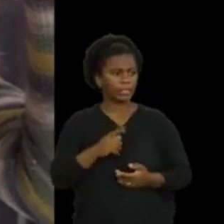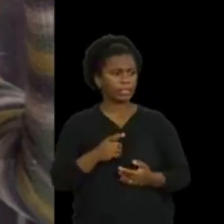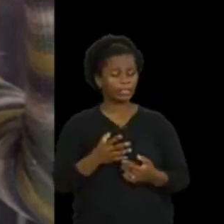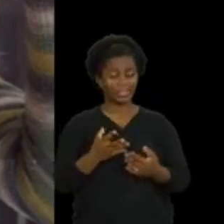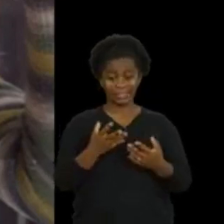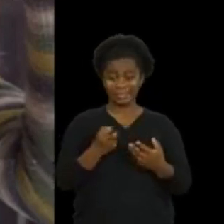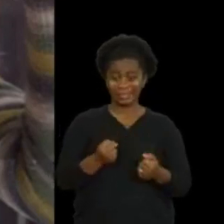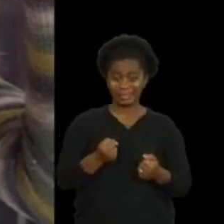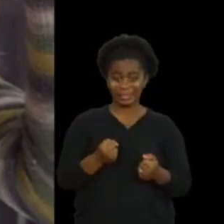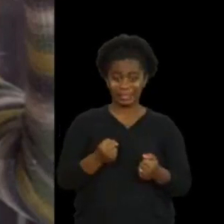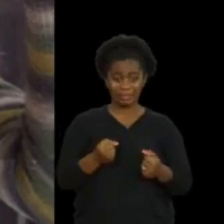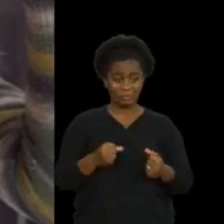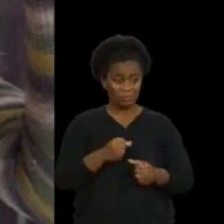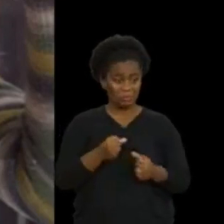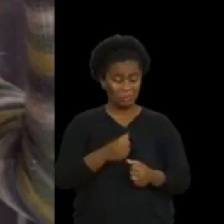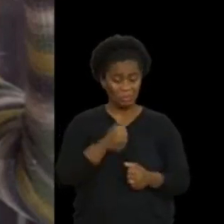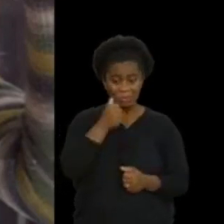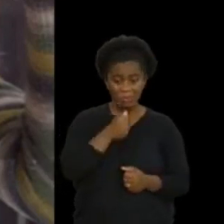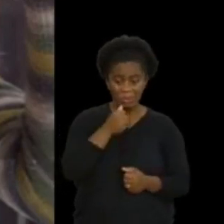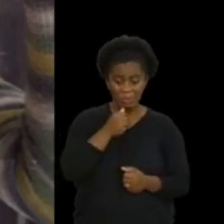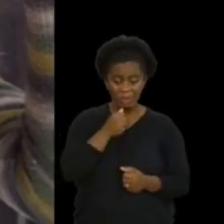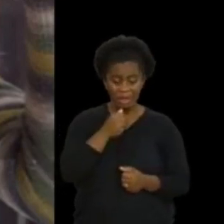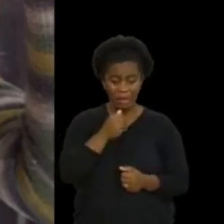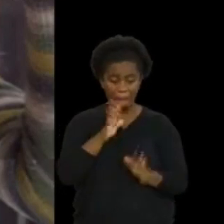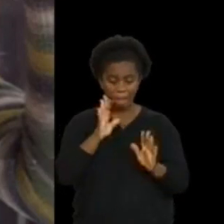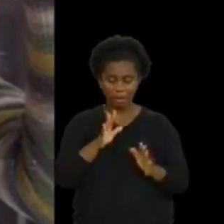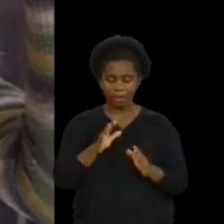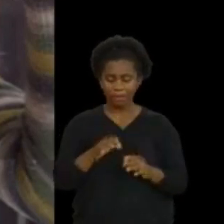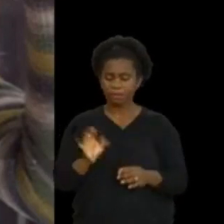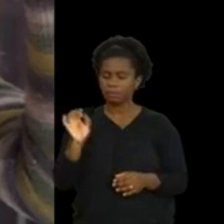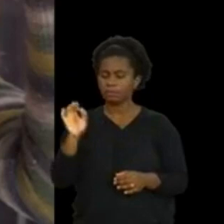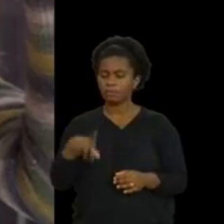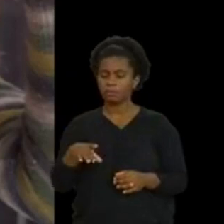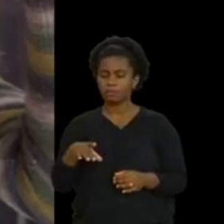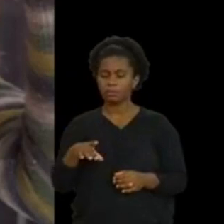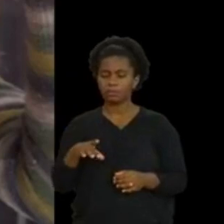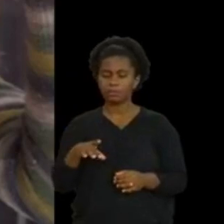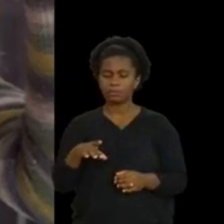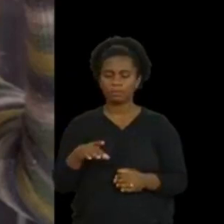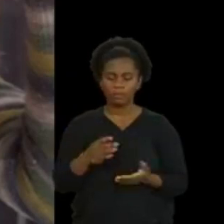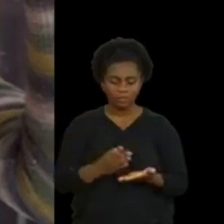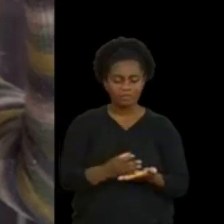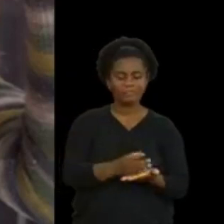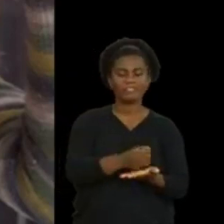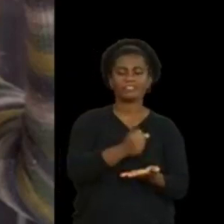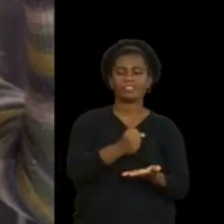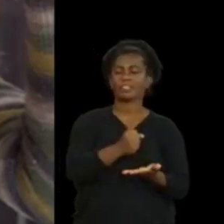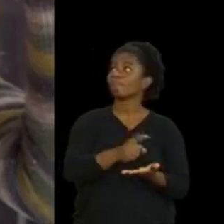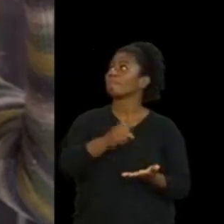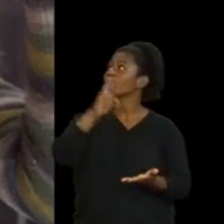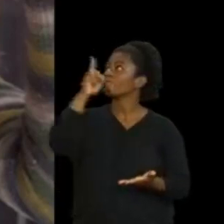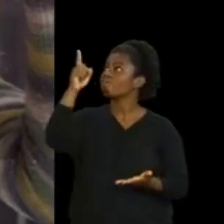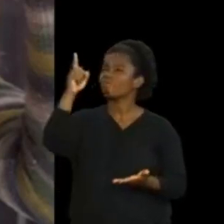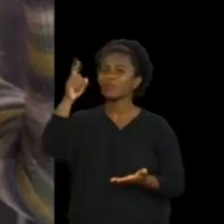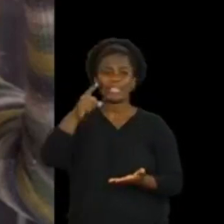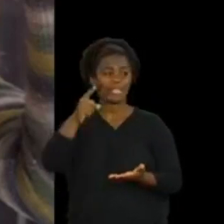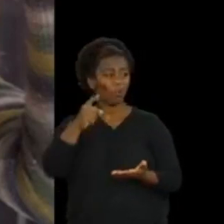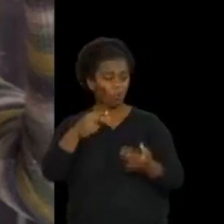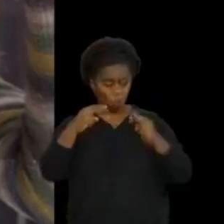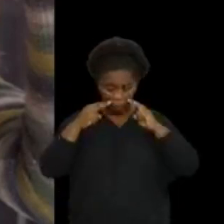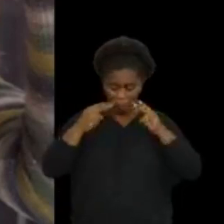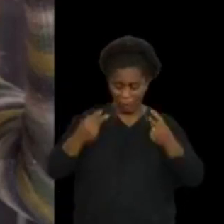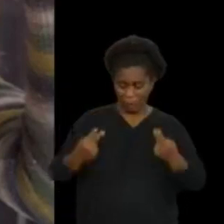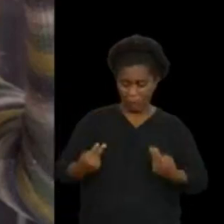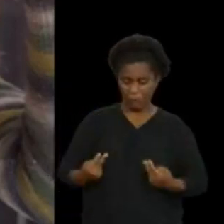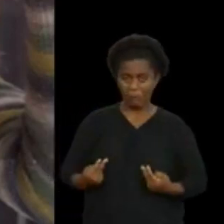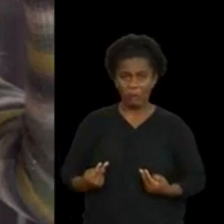nessa vida, mas no último resgate, Deus trouxe, e mesmo com um corpo assim, mesmo